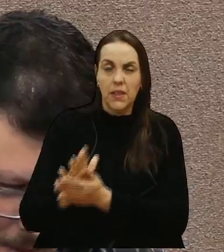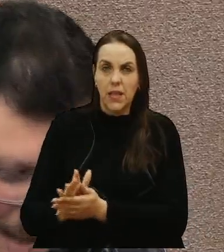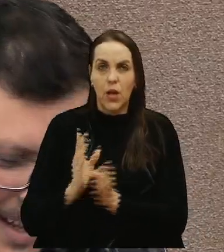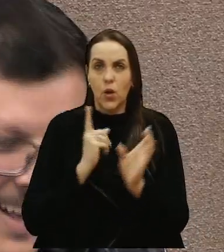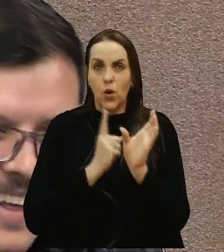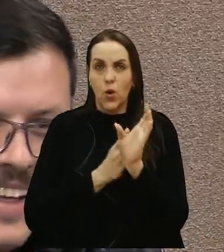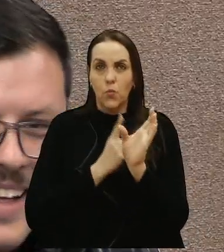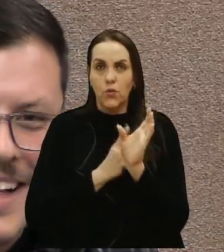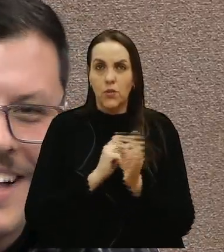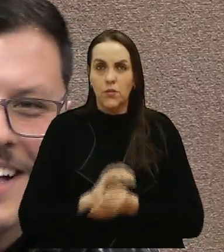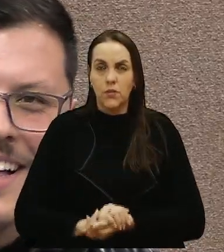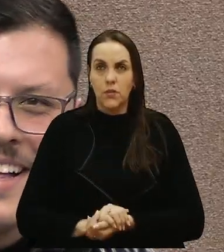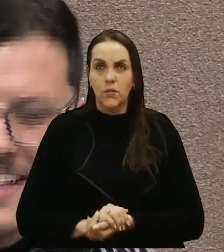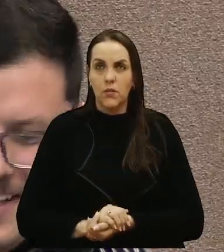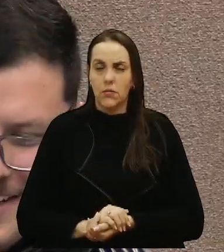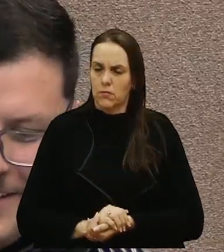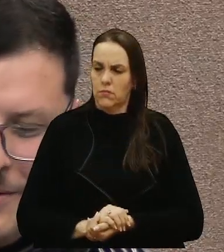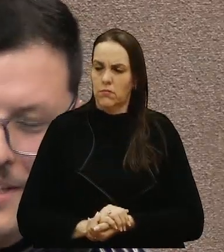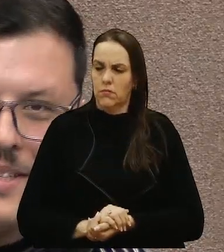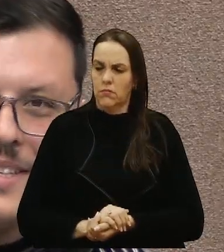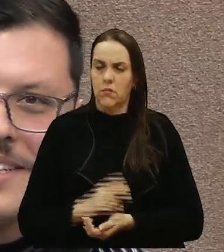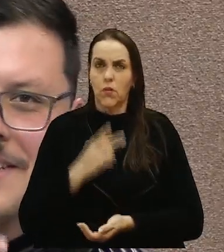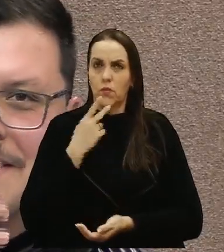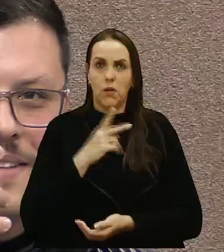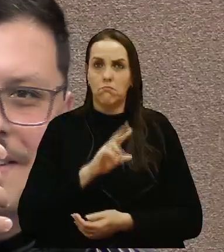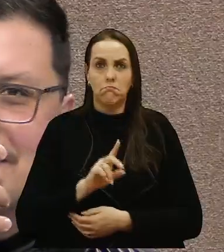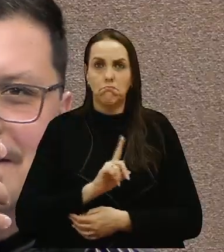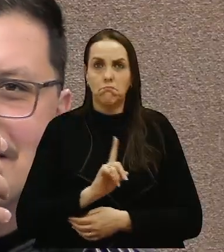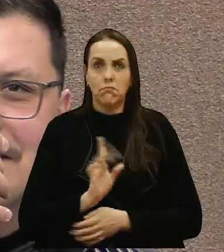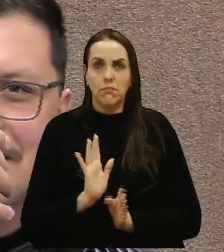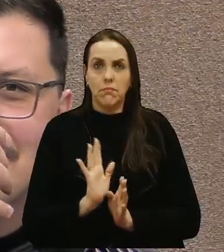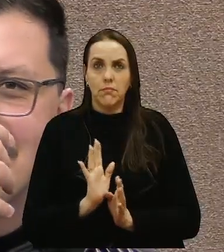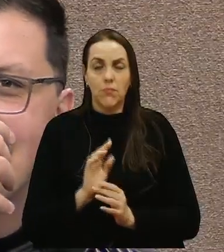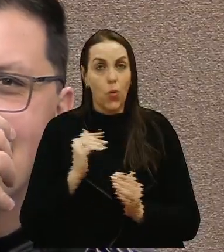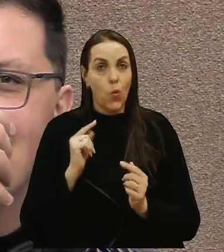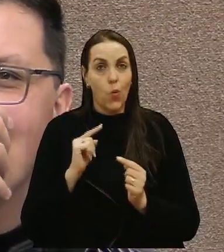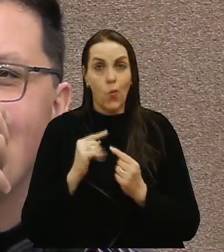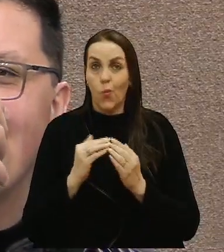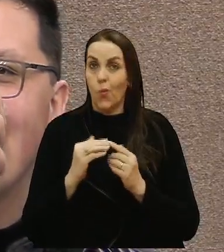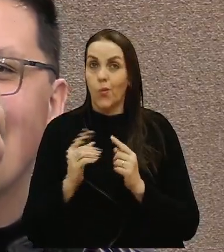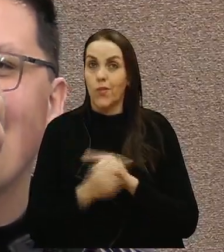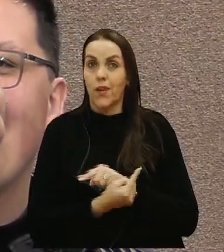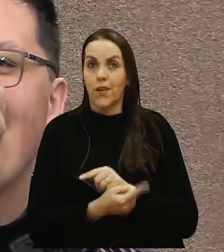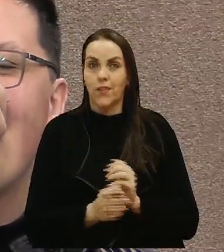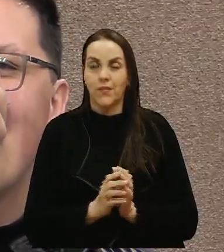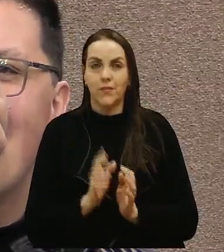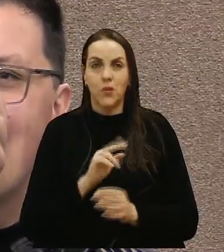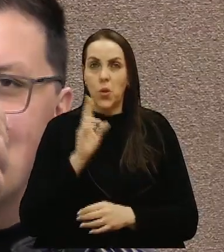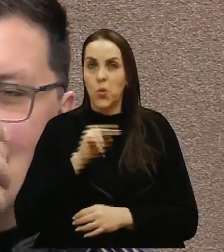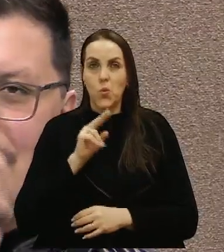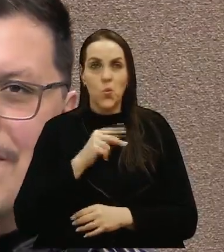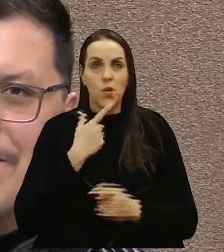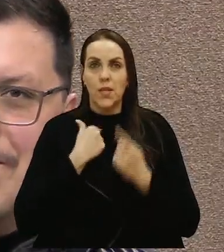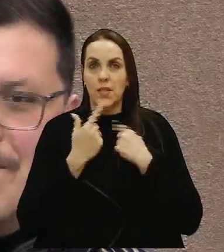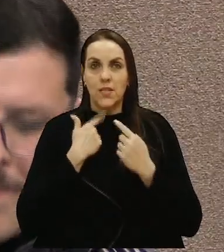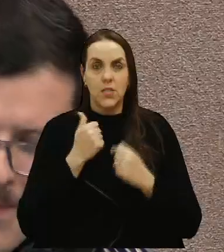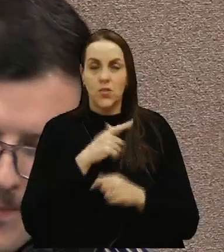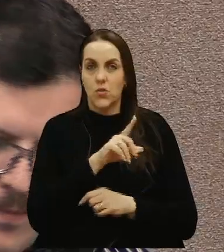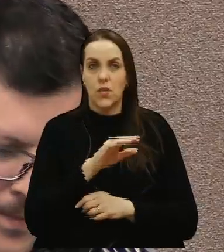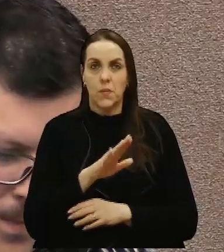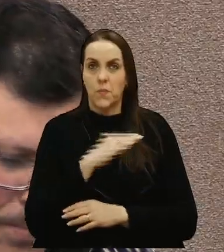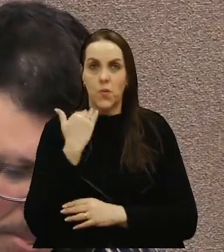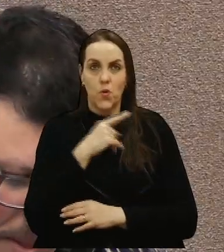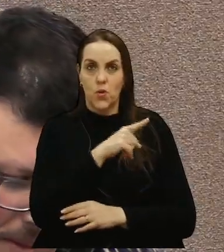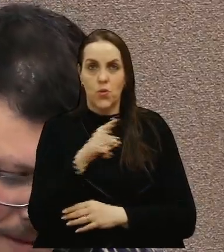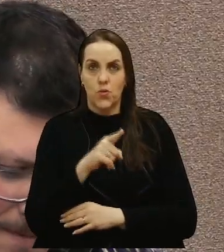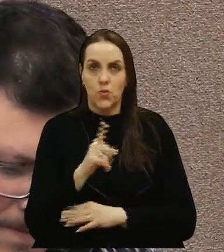né? Aí eu falei, não, meu amigo, muito pelo contrário. Jamais desejei e jamais desejarei a